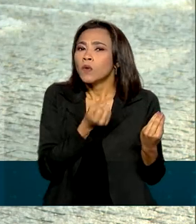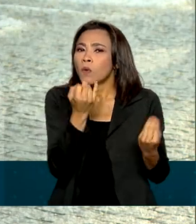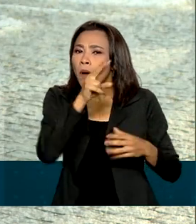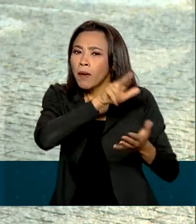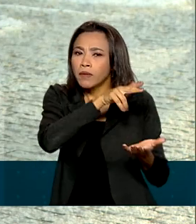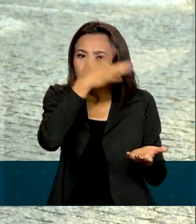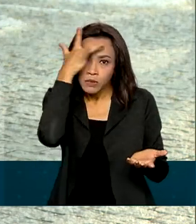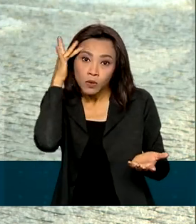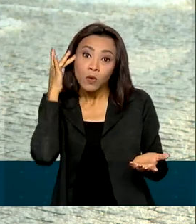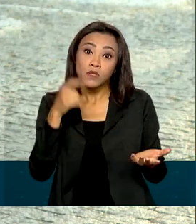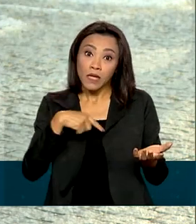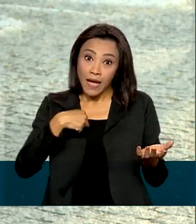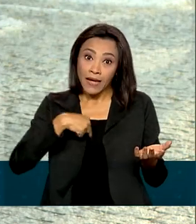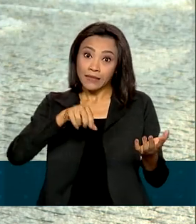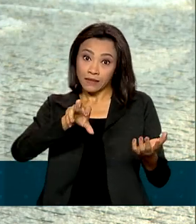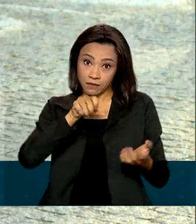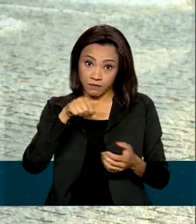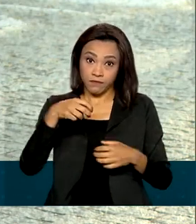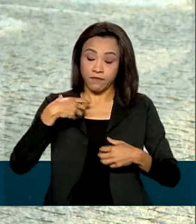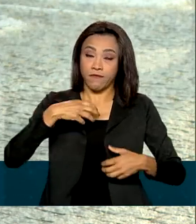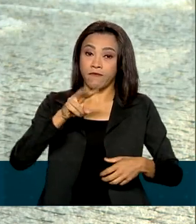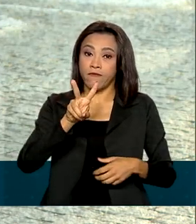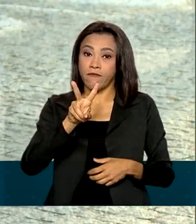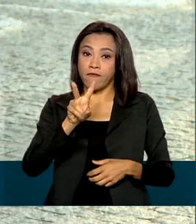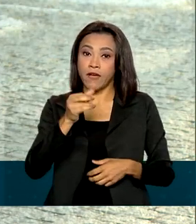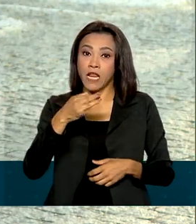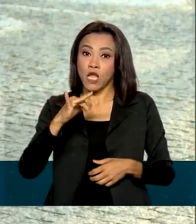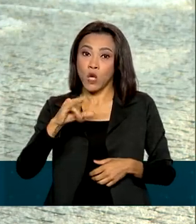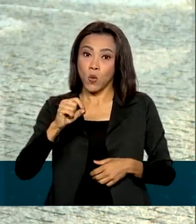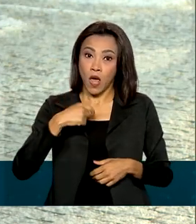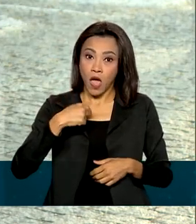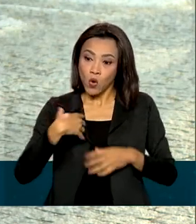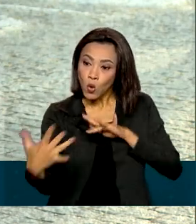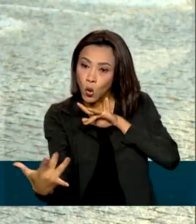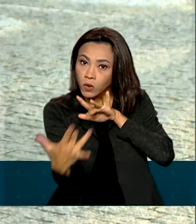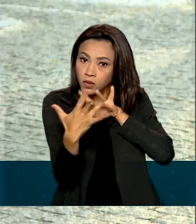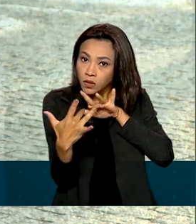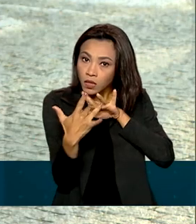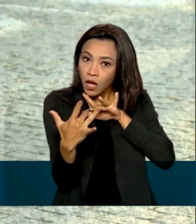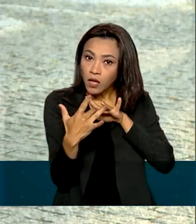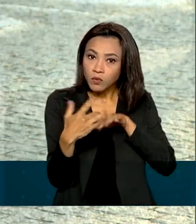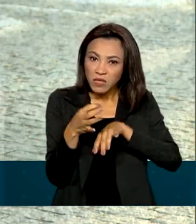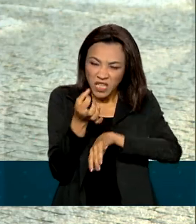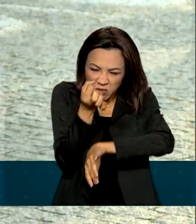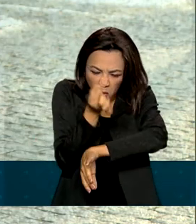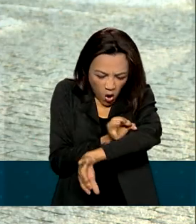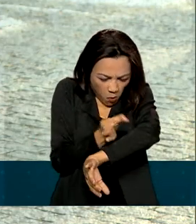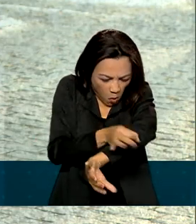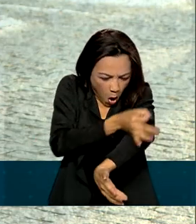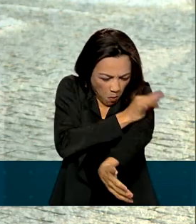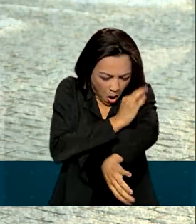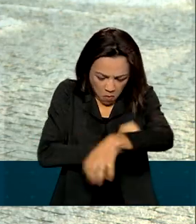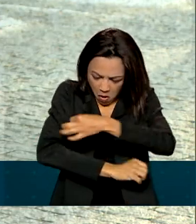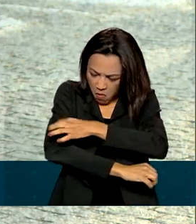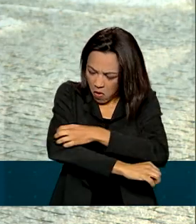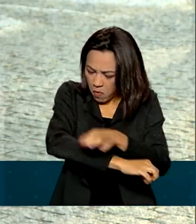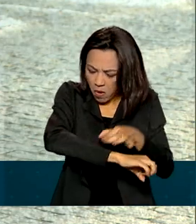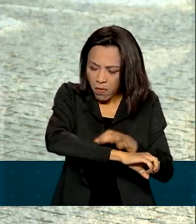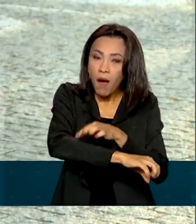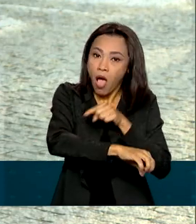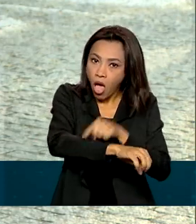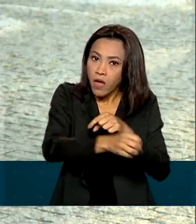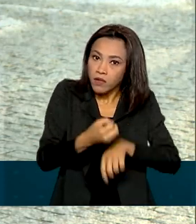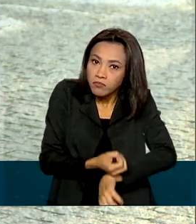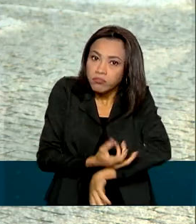a transmissão da Monkey hipóxia da pelo contato íntimo entre as pessoas e as no corpo são um dos principais sintomas